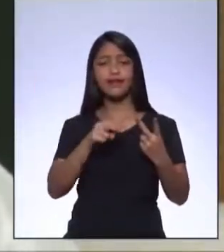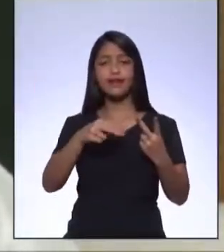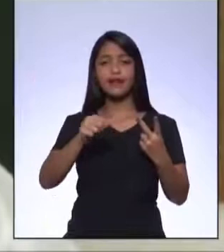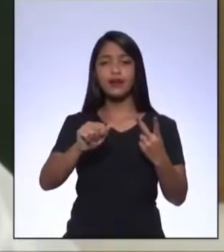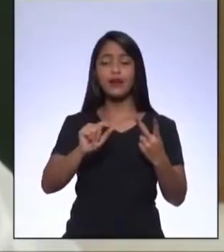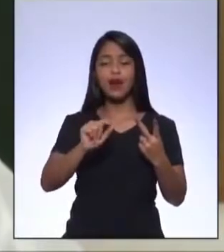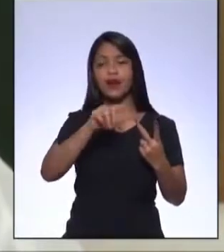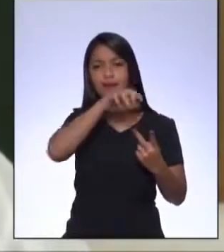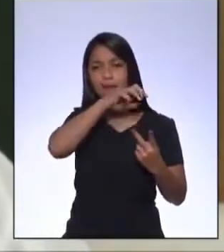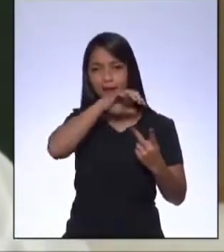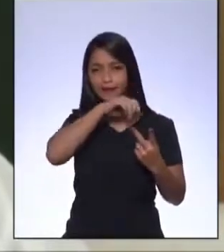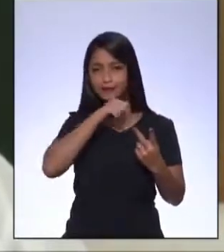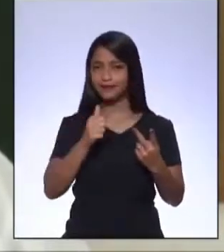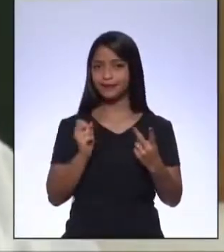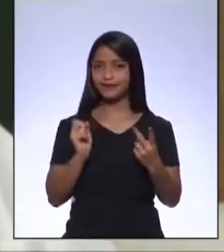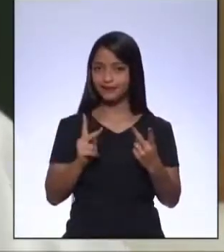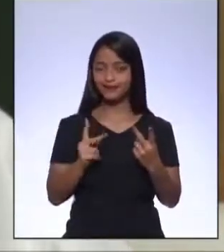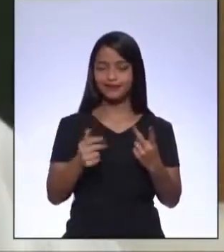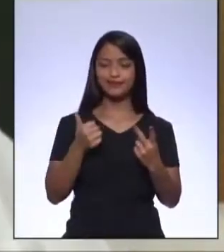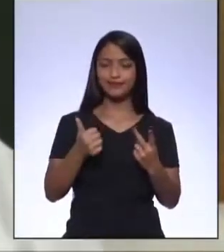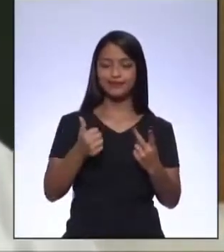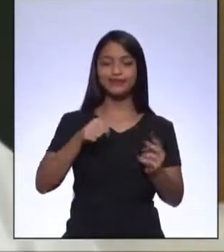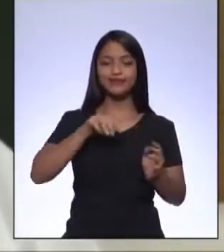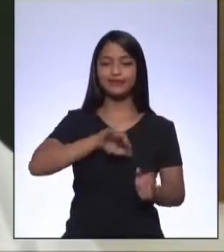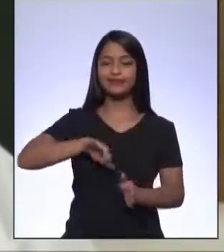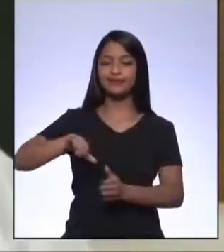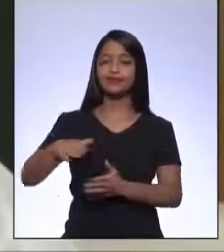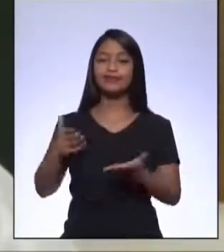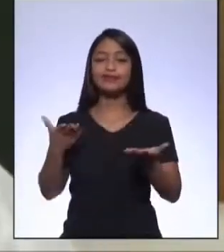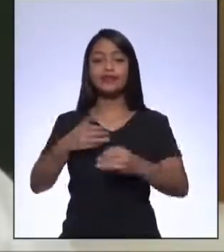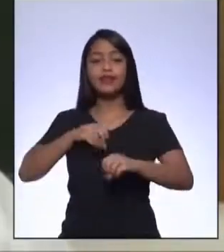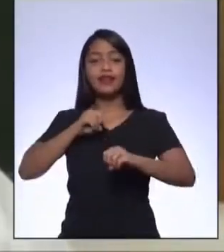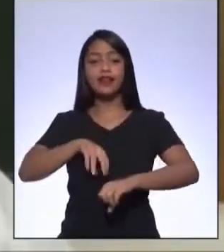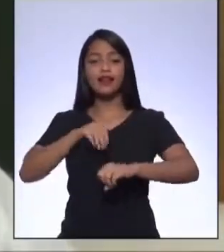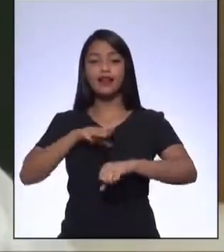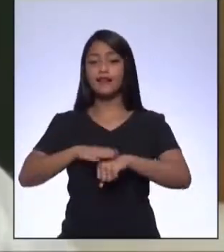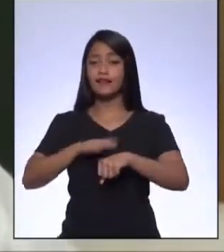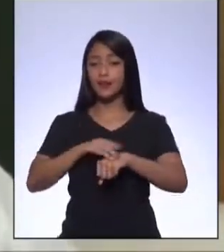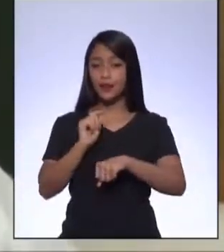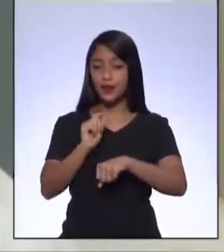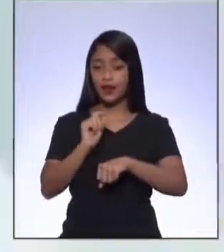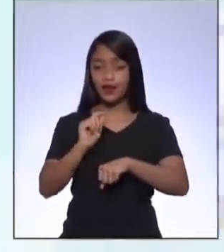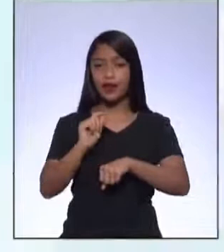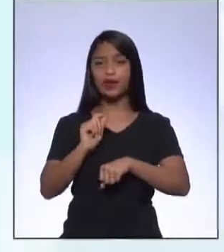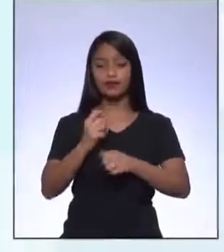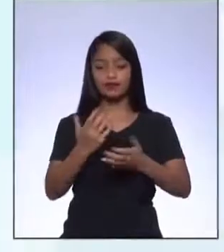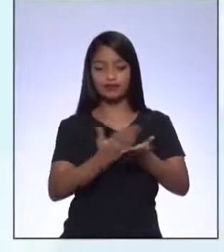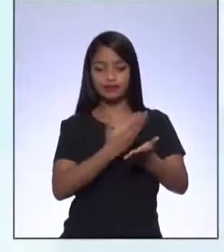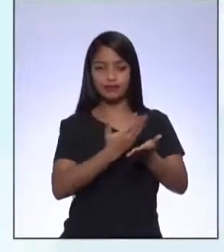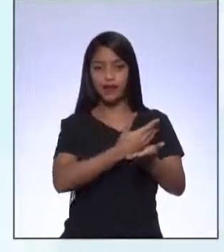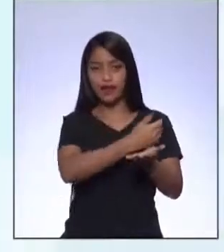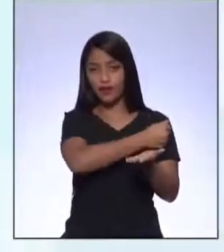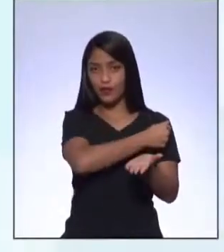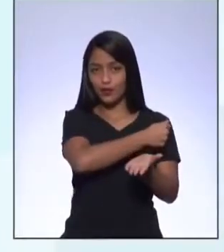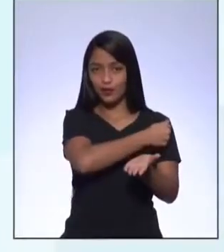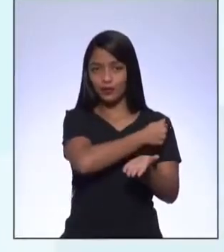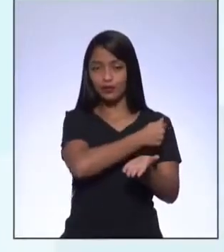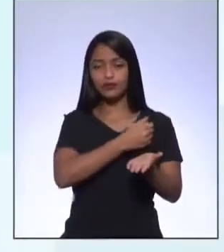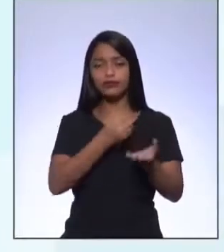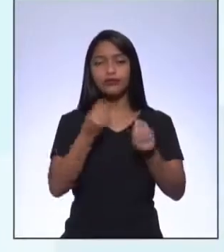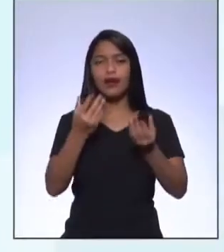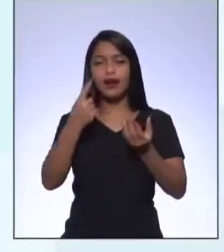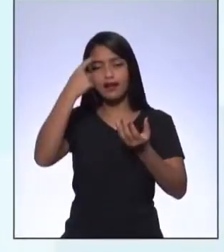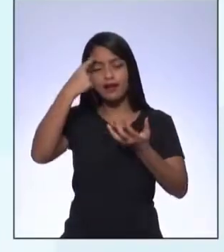ok? Muito bem. O que que nós vamos fazer nessa aula? Então, nós vamos utilizar o caderno do aluno, vamos